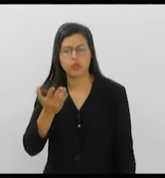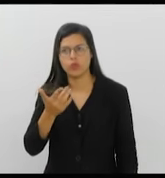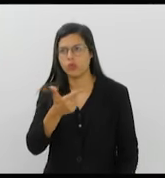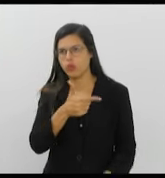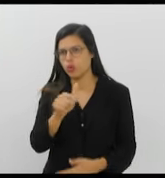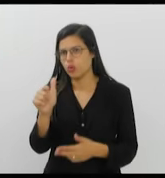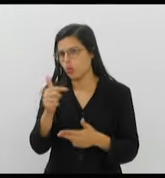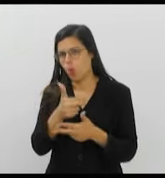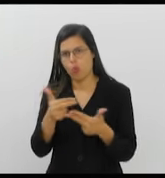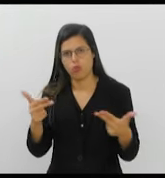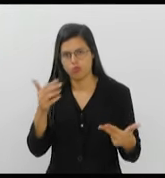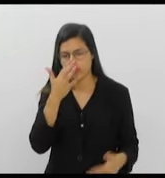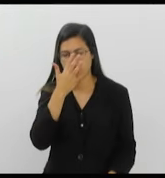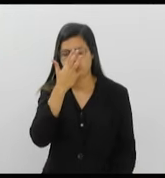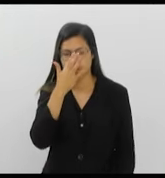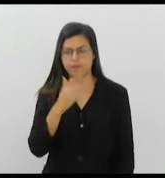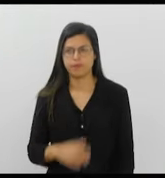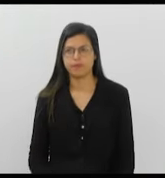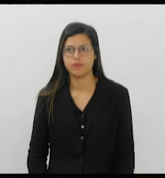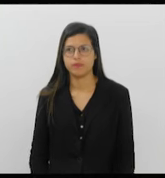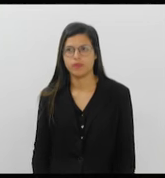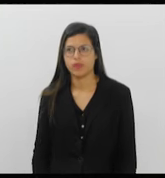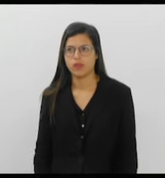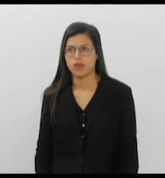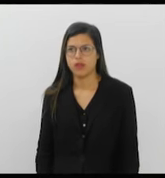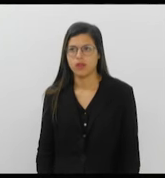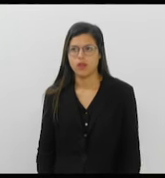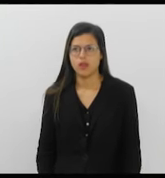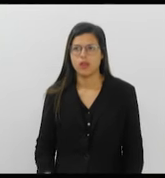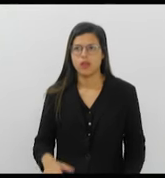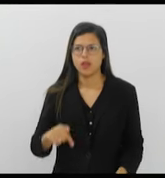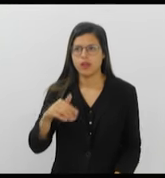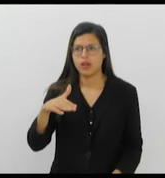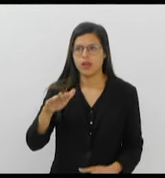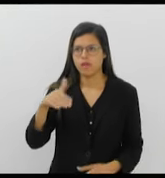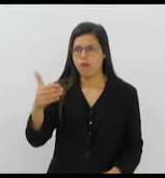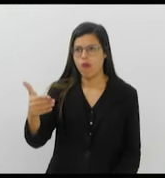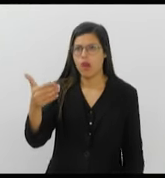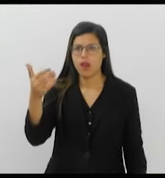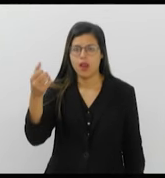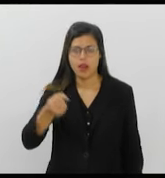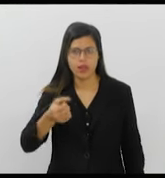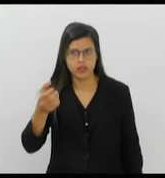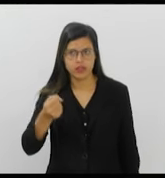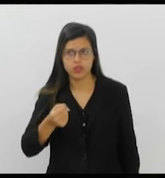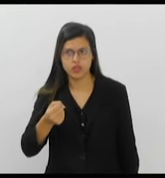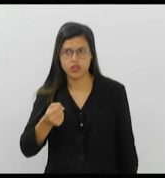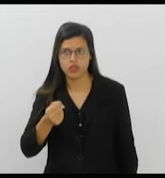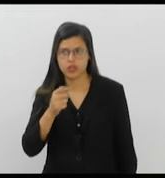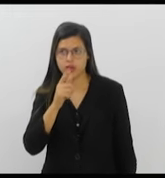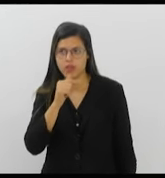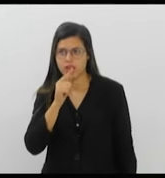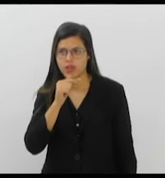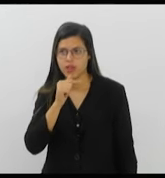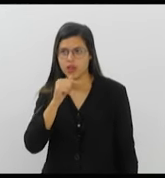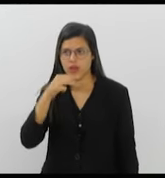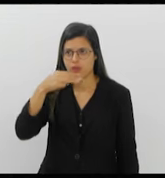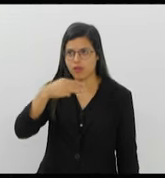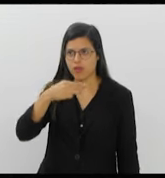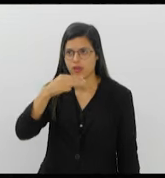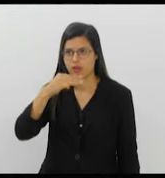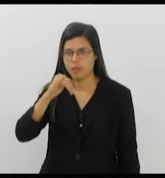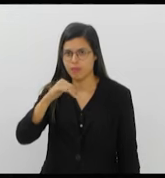e outros derivados. Deixa quem fora? Leite e água mineral,